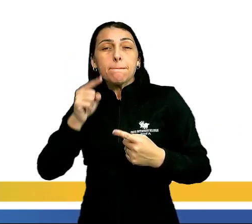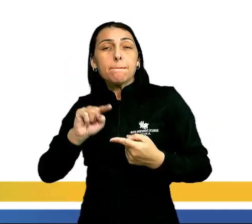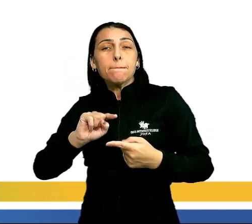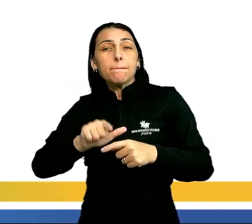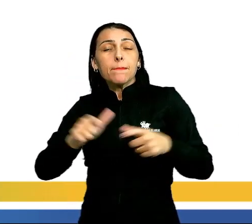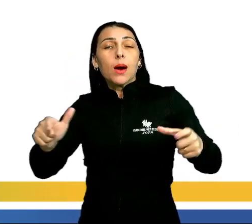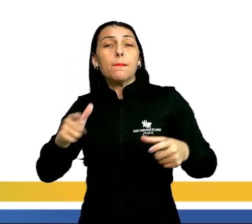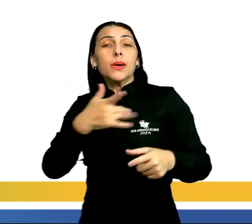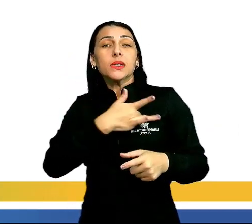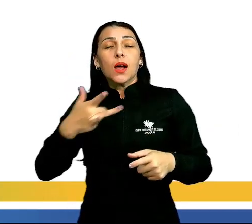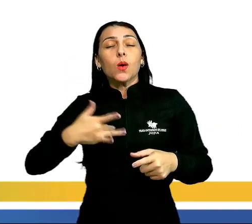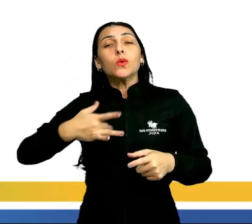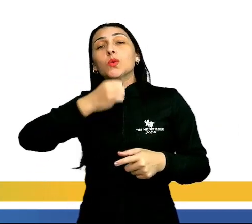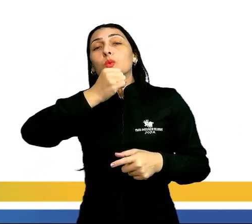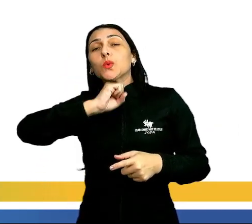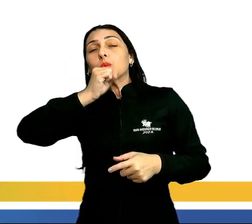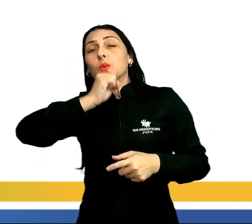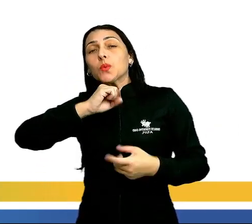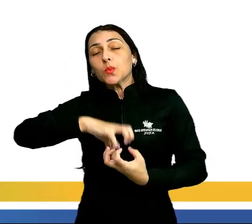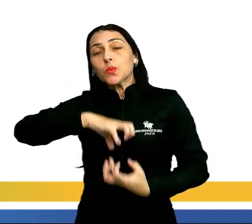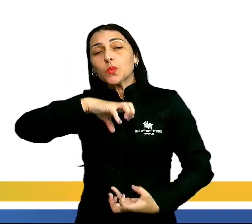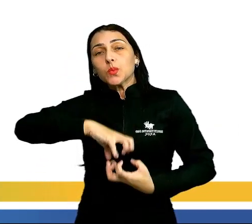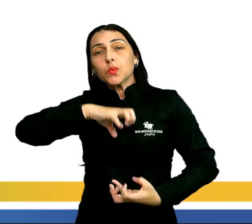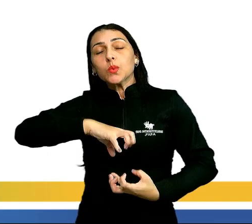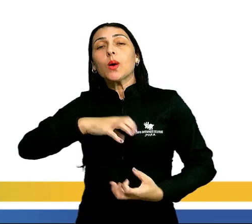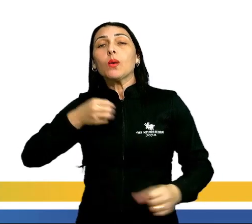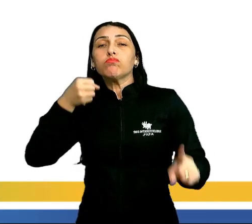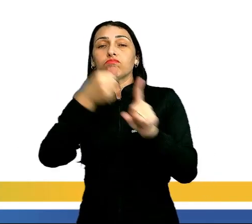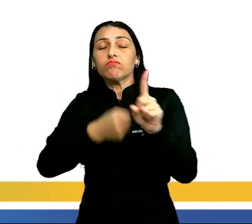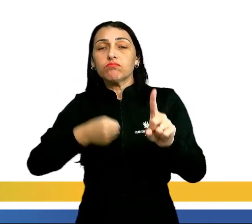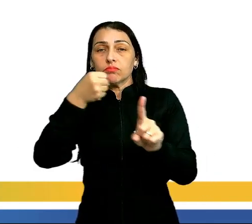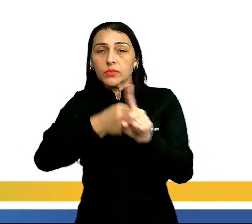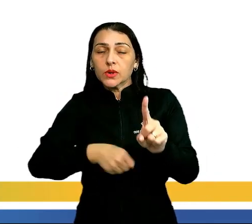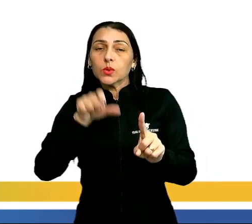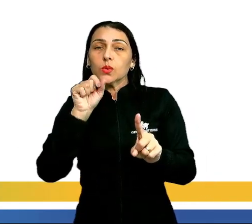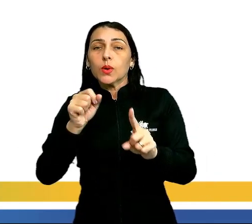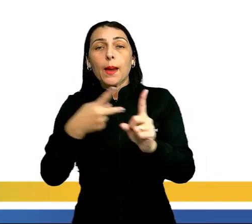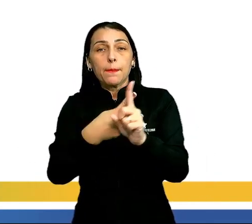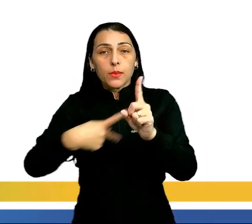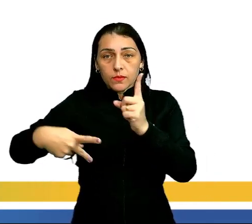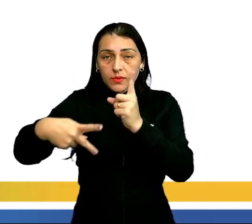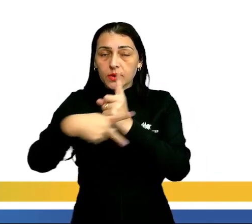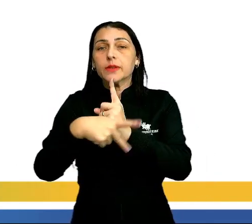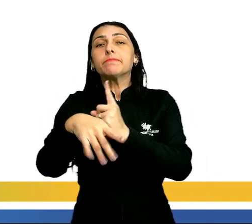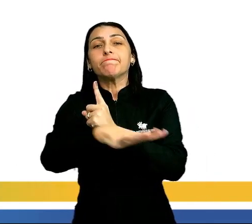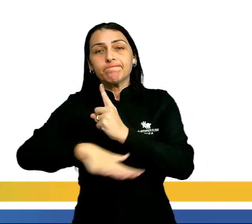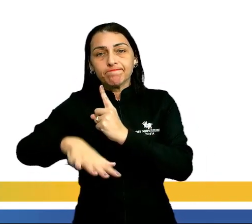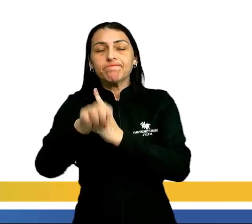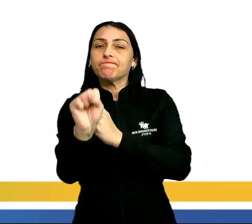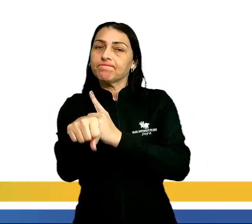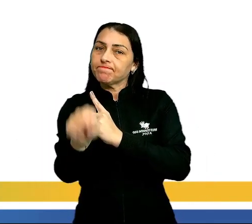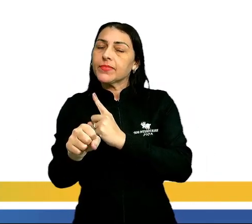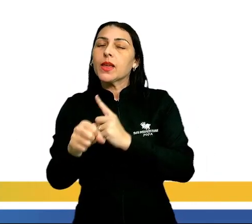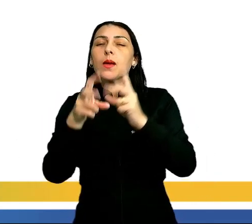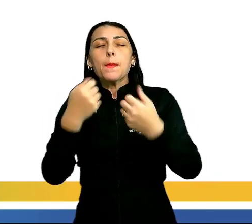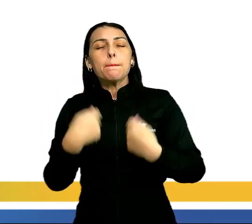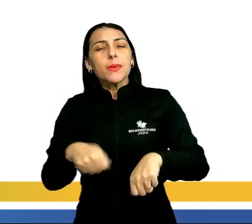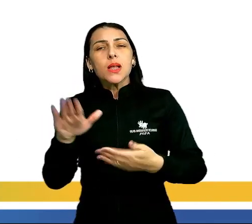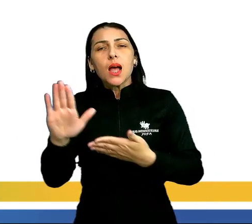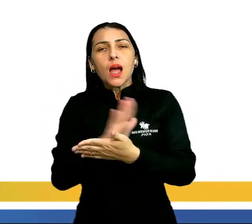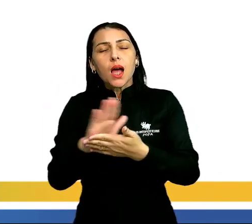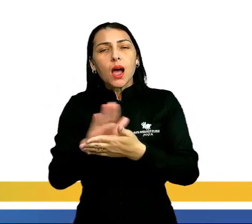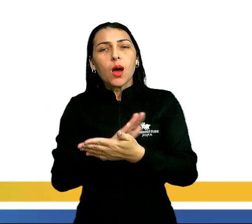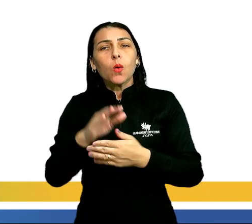justamente para a saúde do idoso. Então, vai haver um forte impacto sobre a previdência social e a gente vai precisar aí de